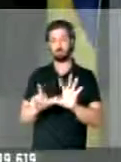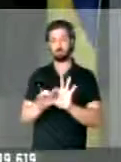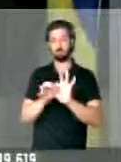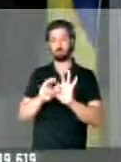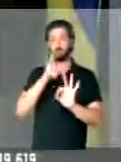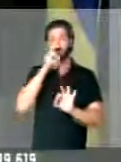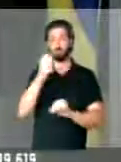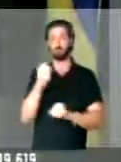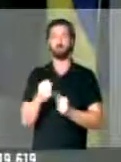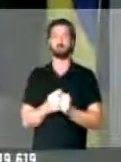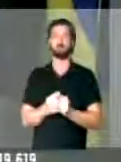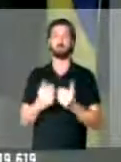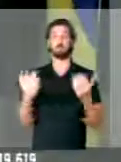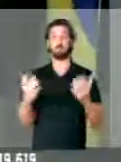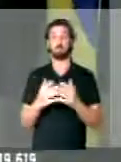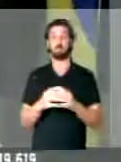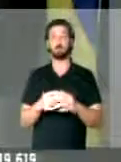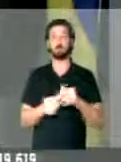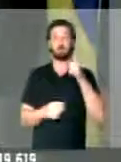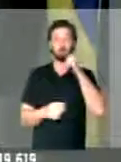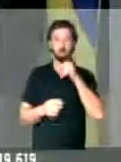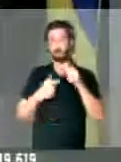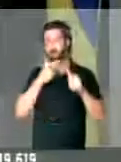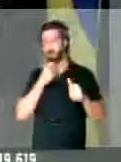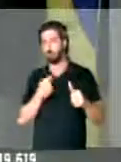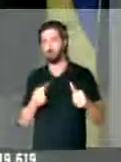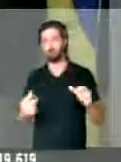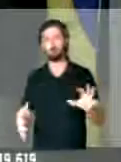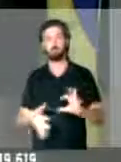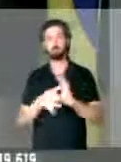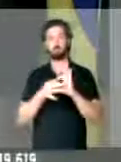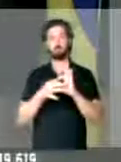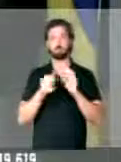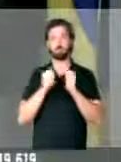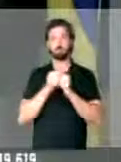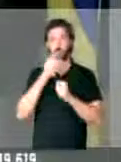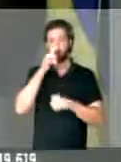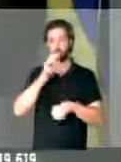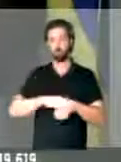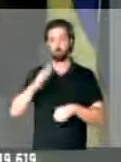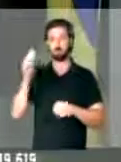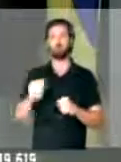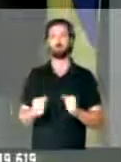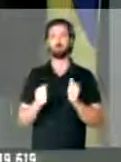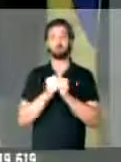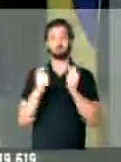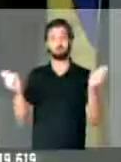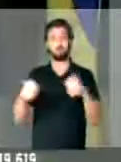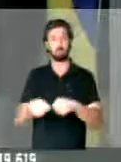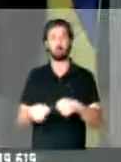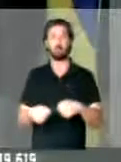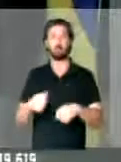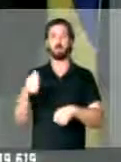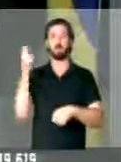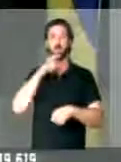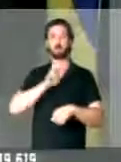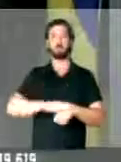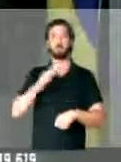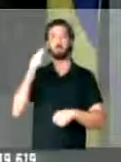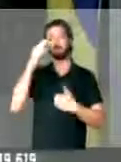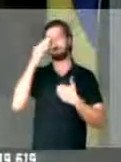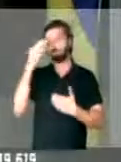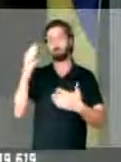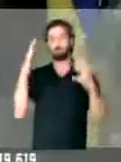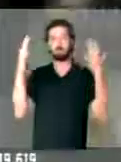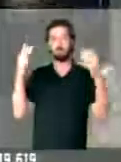grande força. Portanto, mulher, homem, somos juntos, somos fortes, Juntos podemos muito mais. Parabéns a